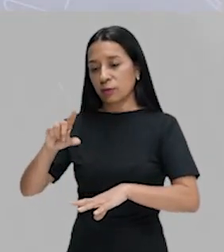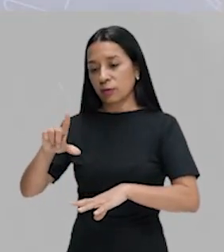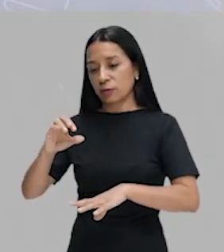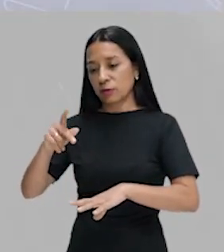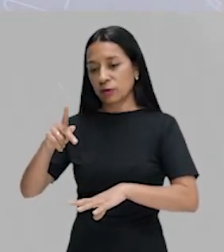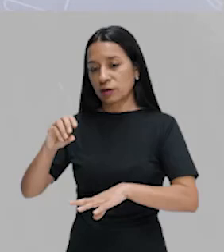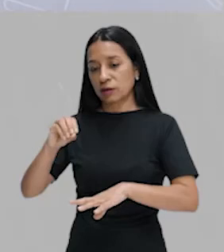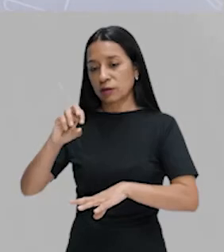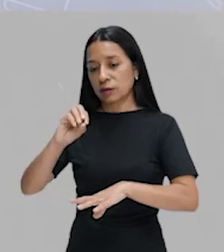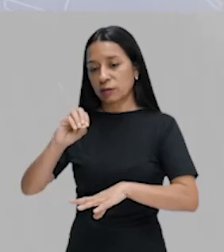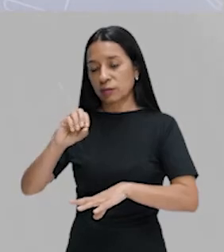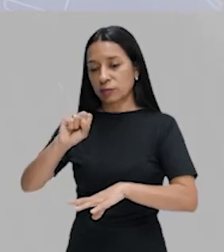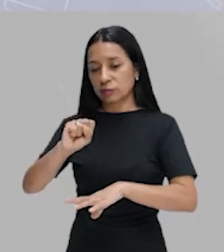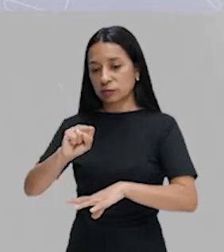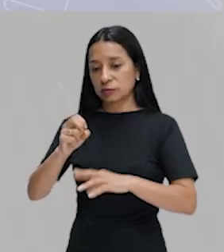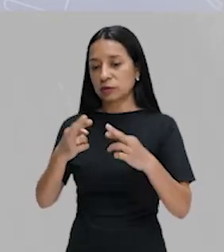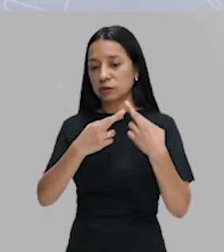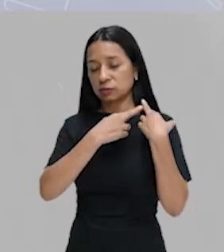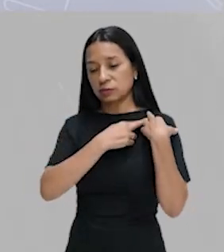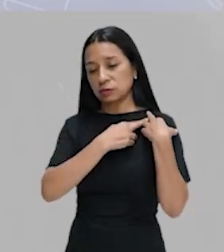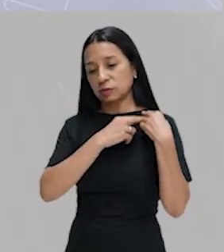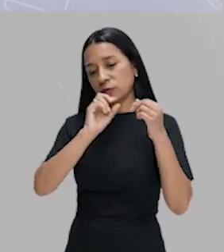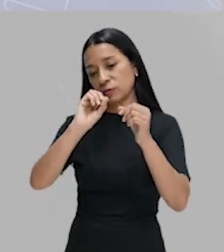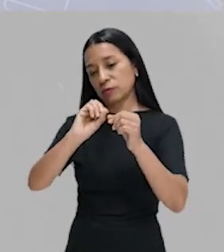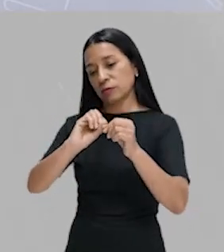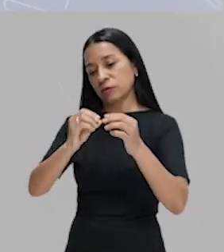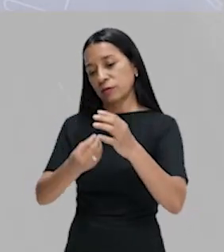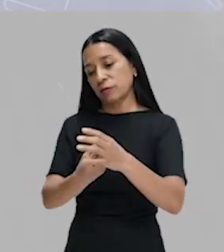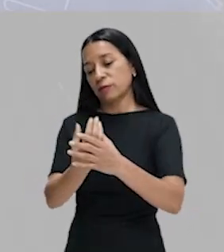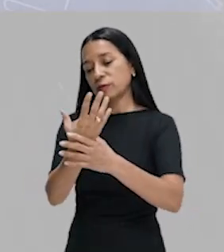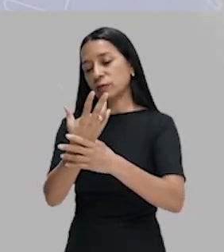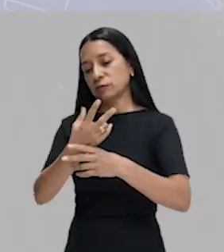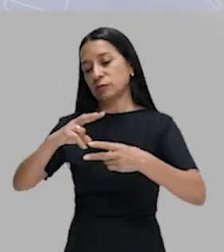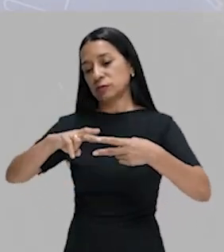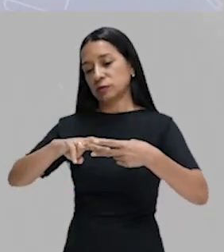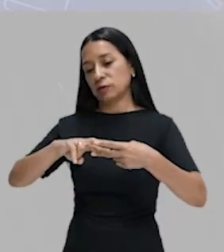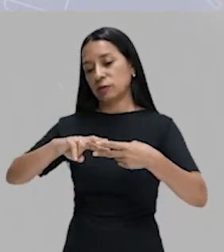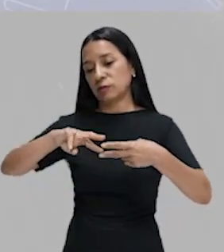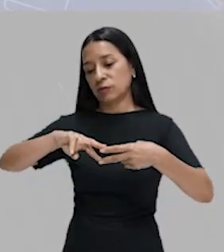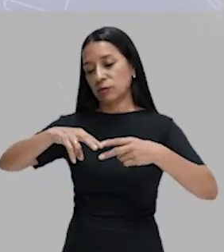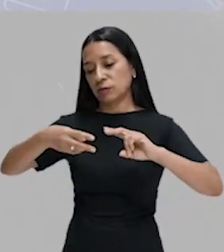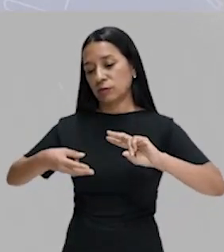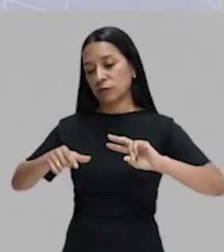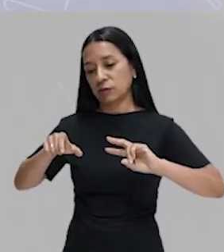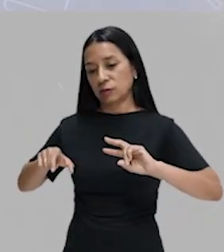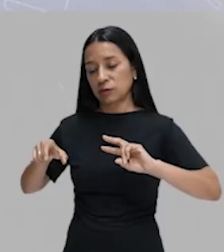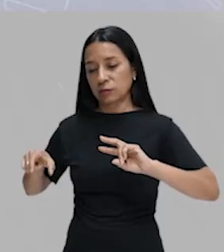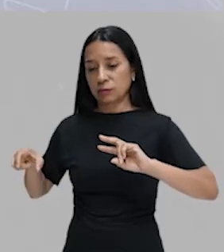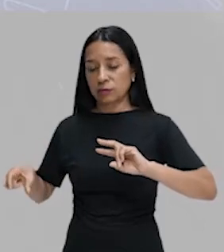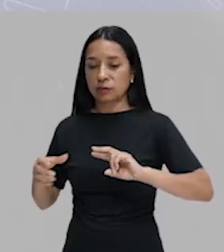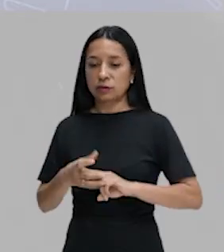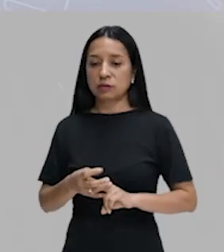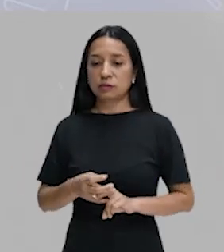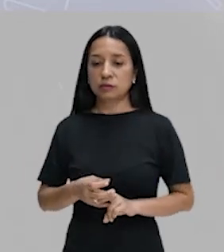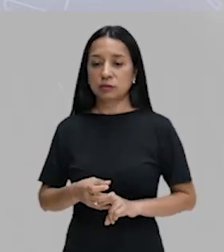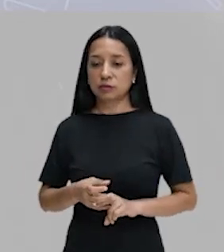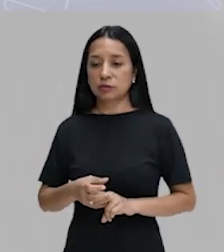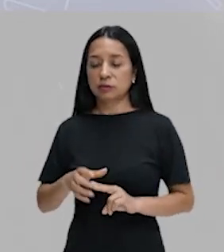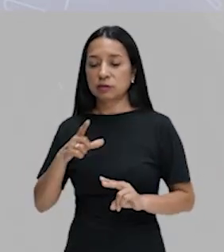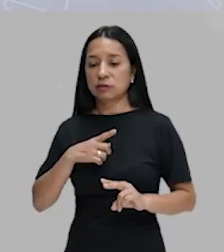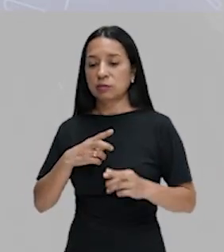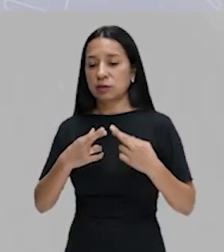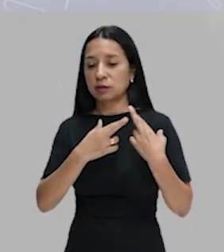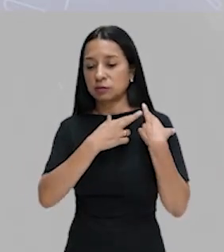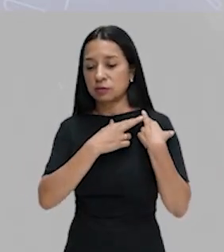de gametas, né? Que são chamados de gonozoide. Eu tenho pólipos que são responsáveis pela